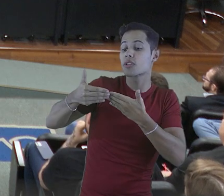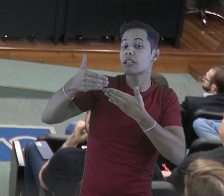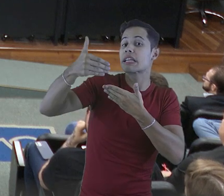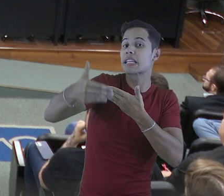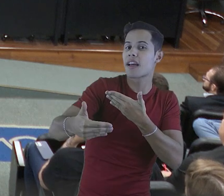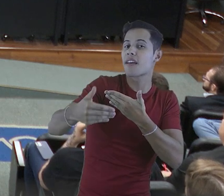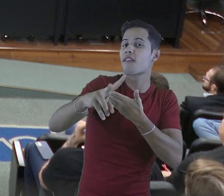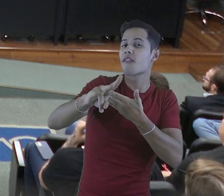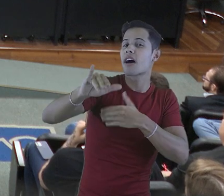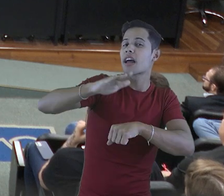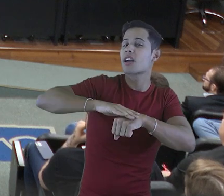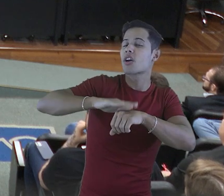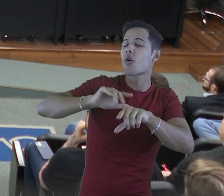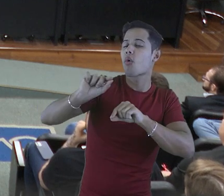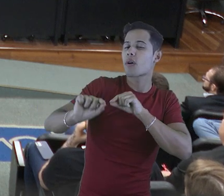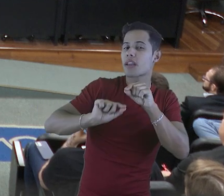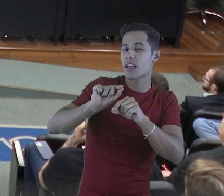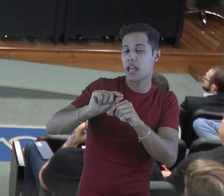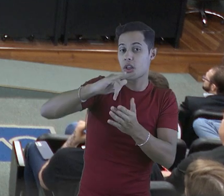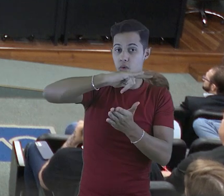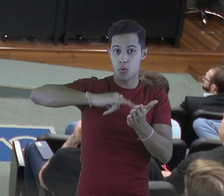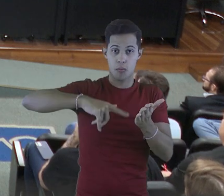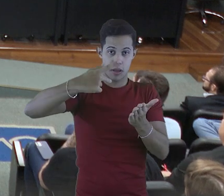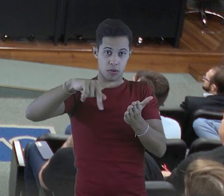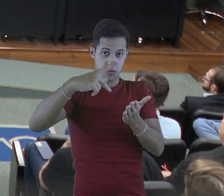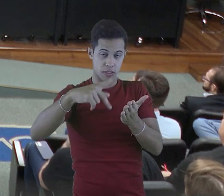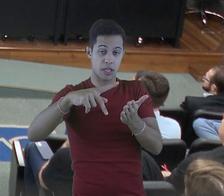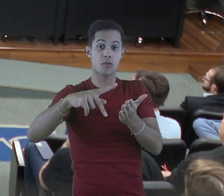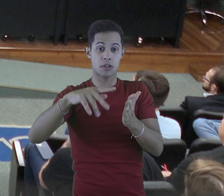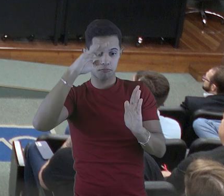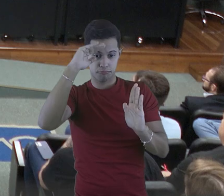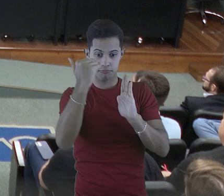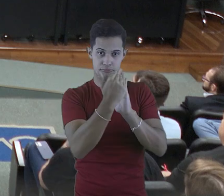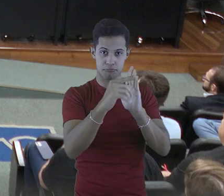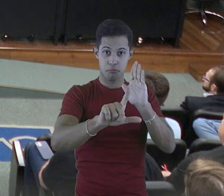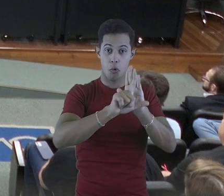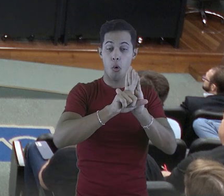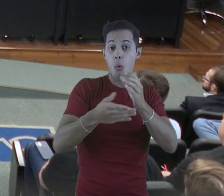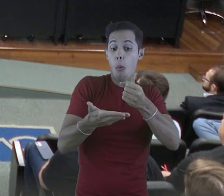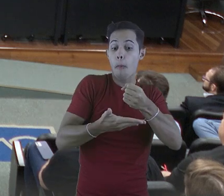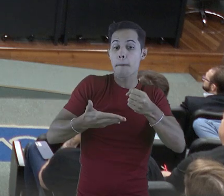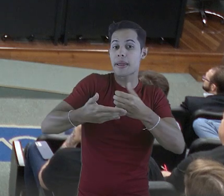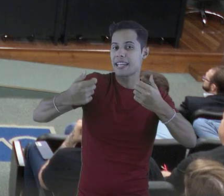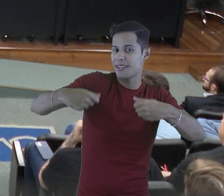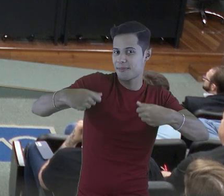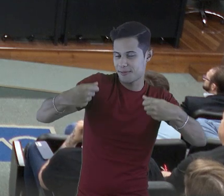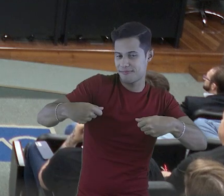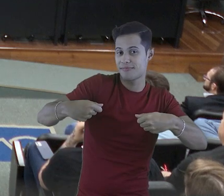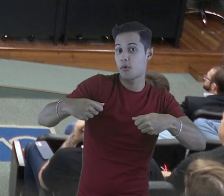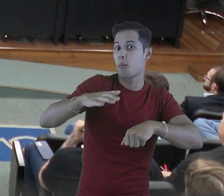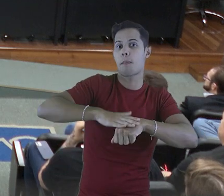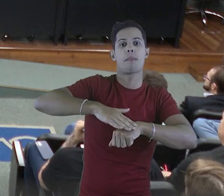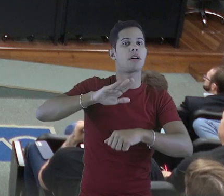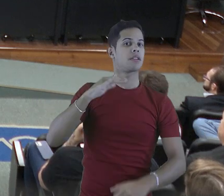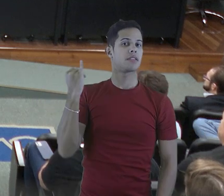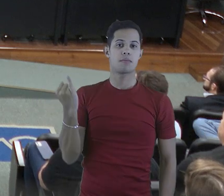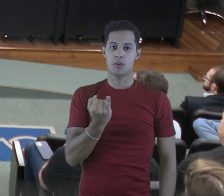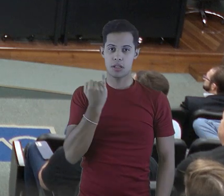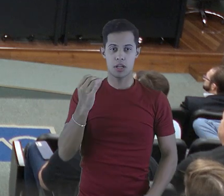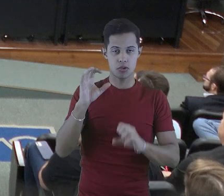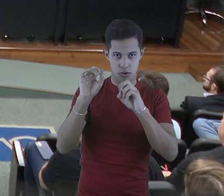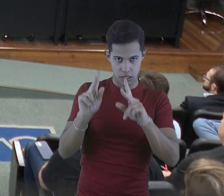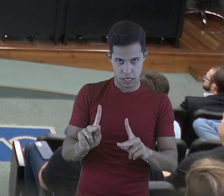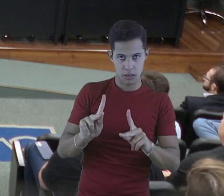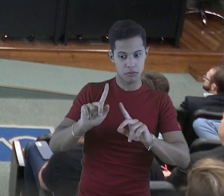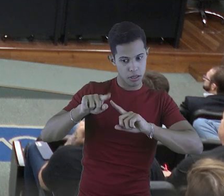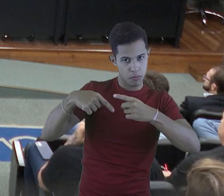necessário mais importante lição de casa a pironte não temos nem mapeamento de